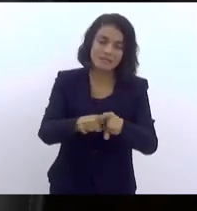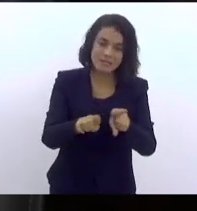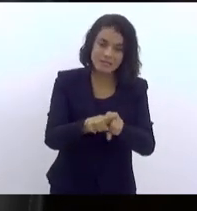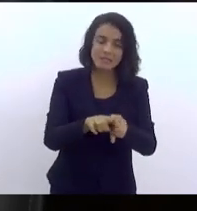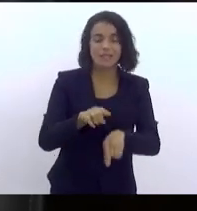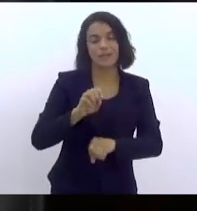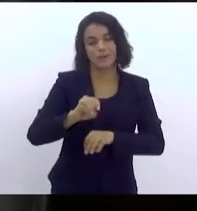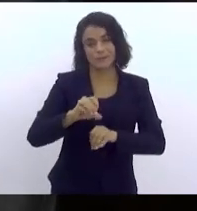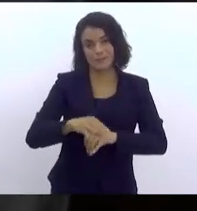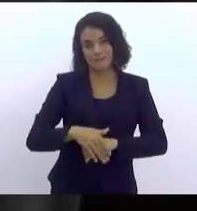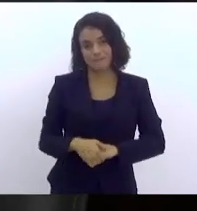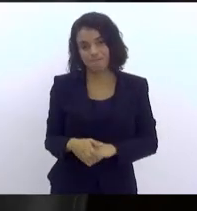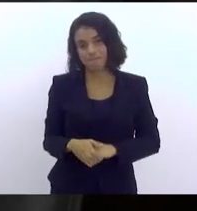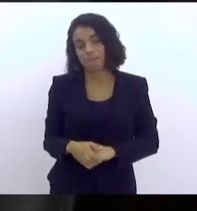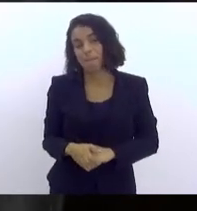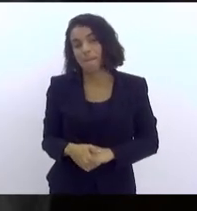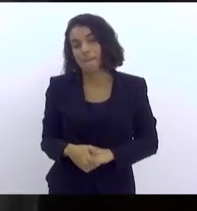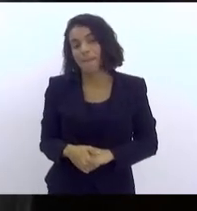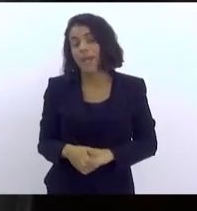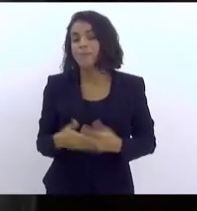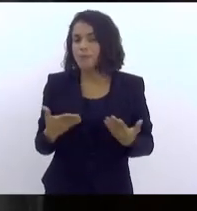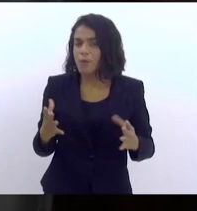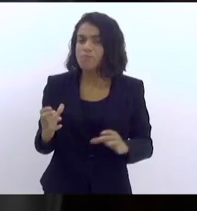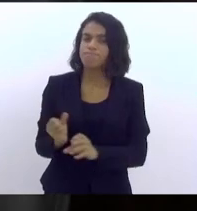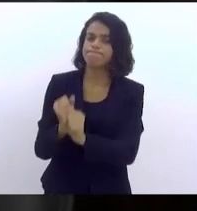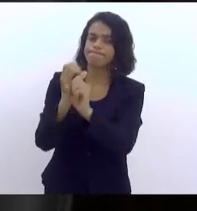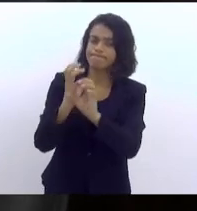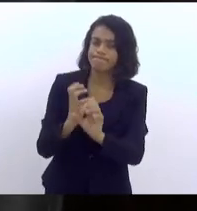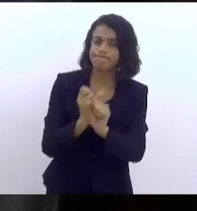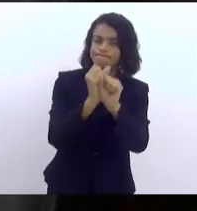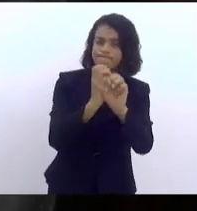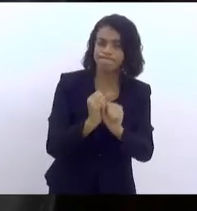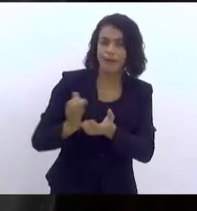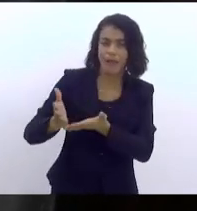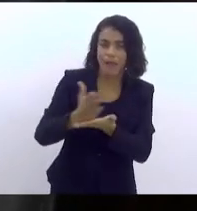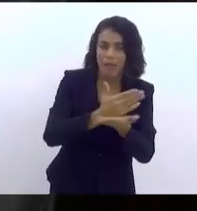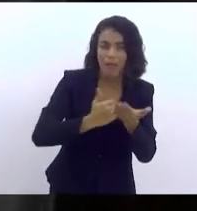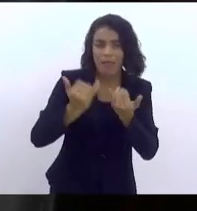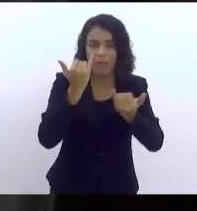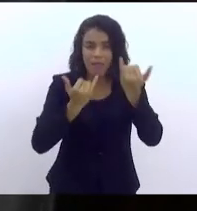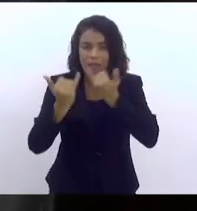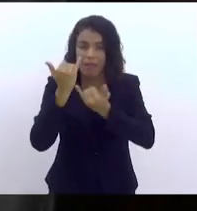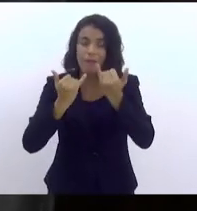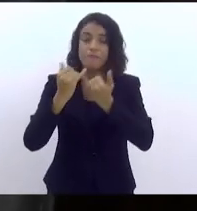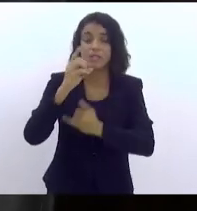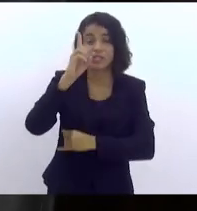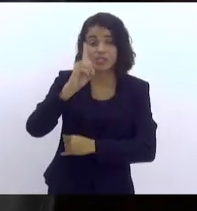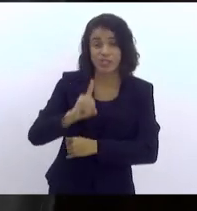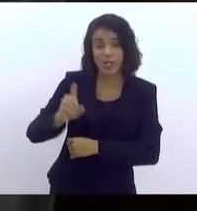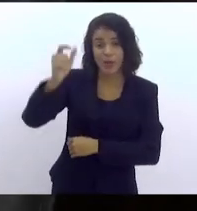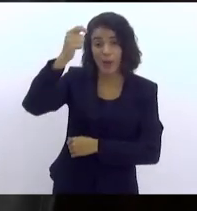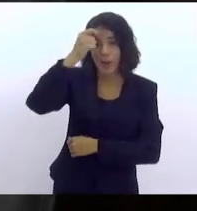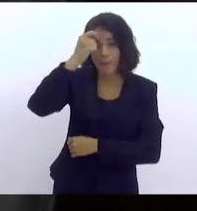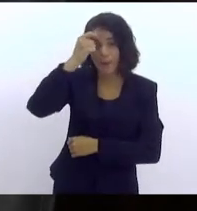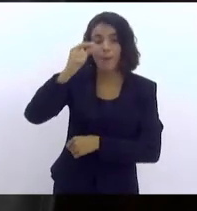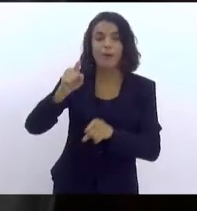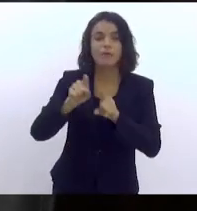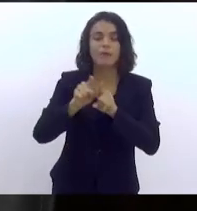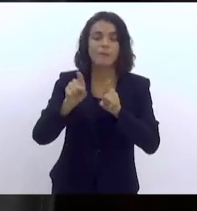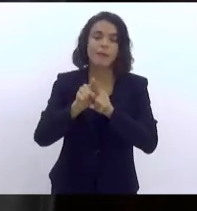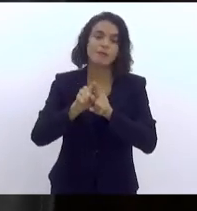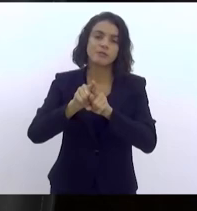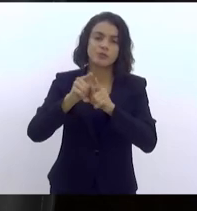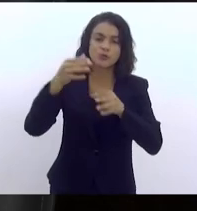de educação um levantamento feito pela iniciativa direito à memória e justiça